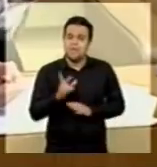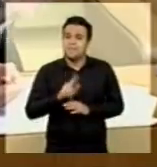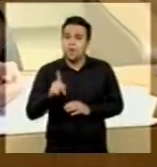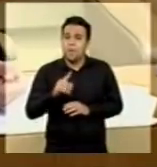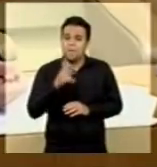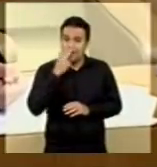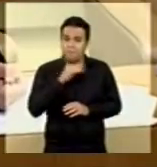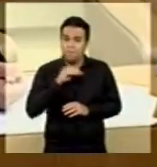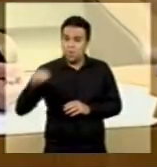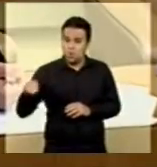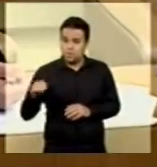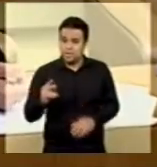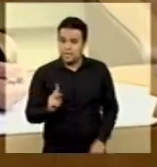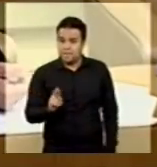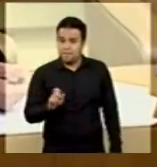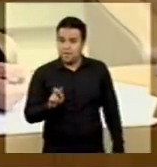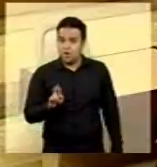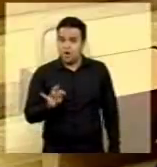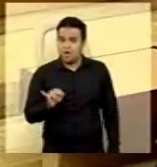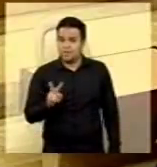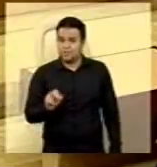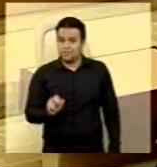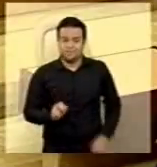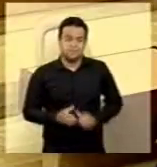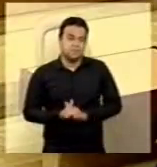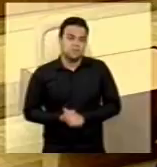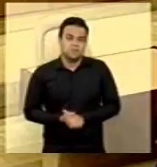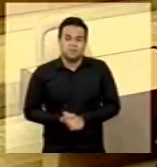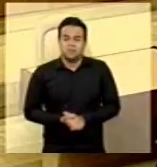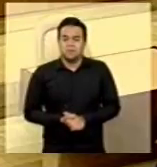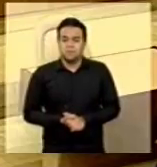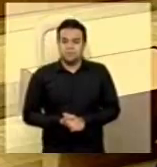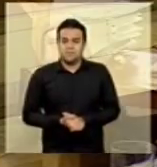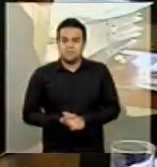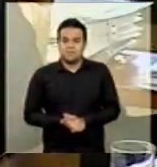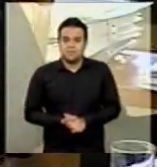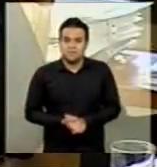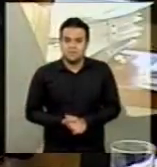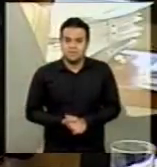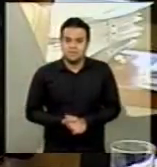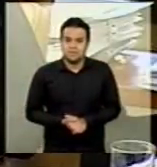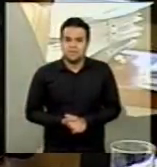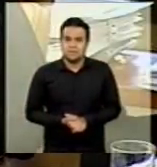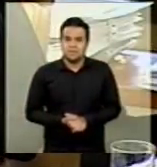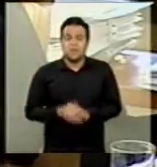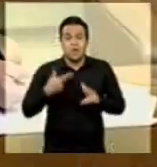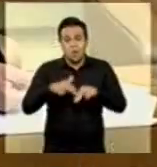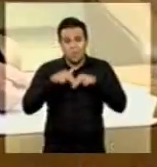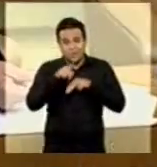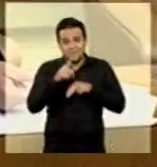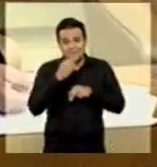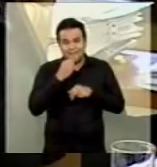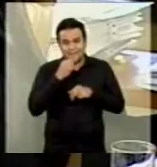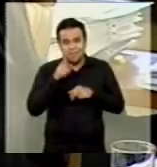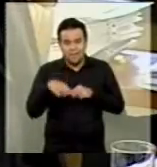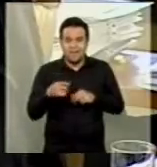uma nova prerrogativa. E é exatamente isso. E aí, Vossa Excelência fez a referência ao elevador, para evitar o elevador. Exato.